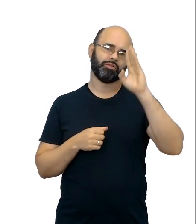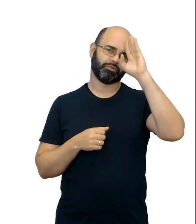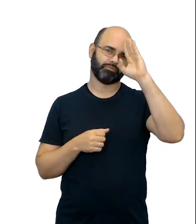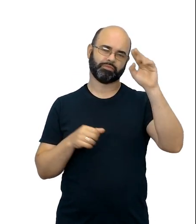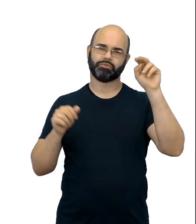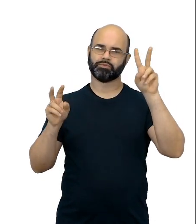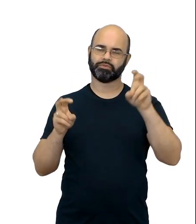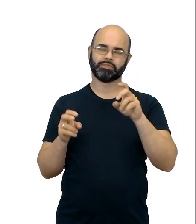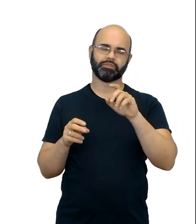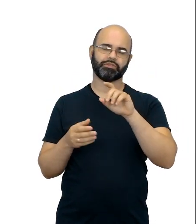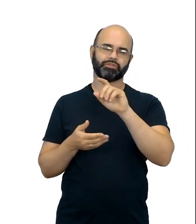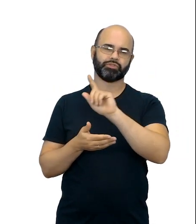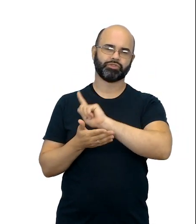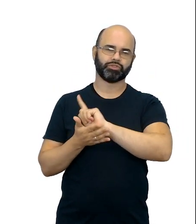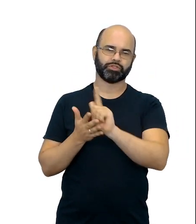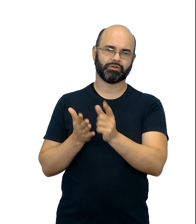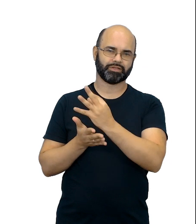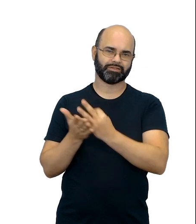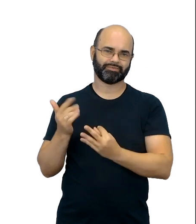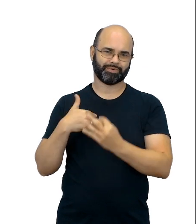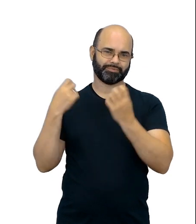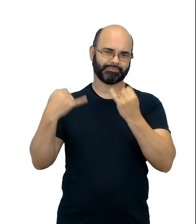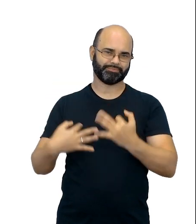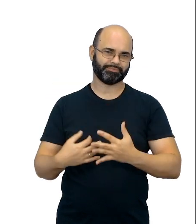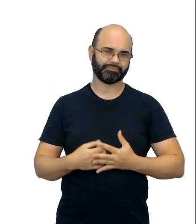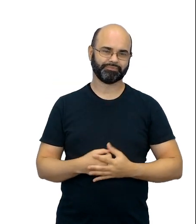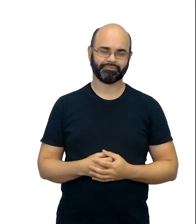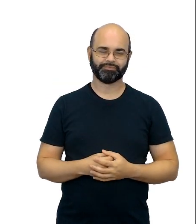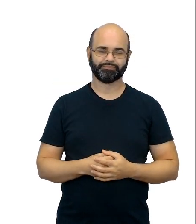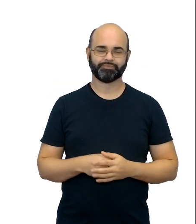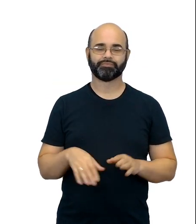gêneros textuais que estou falando aqui. Existem também a